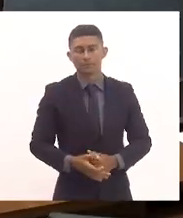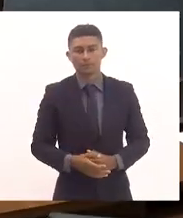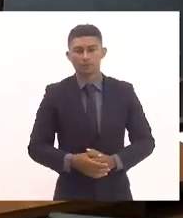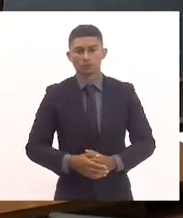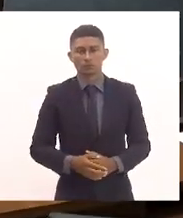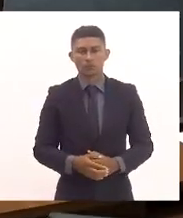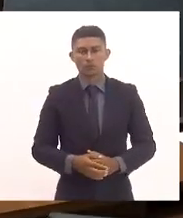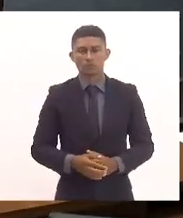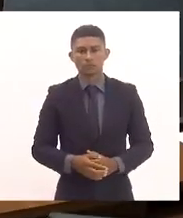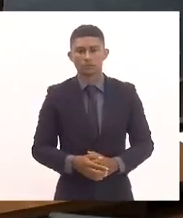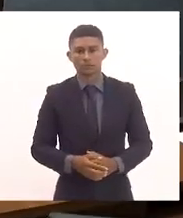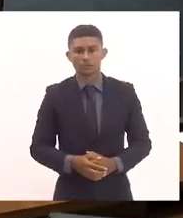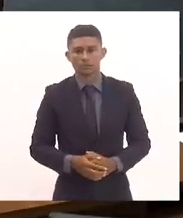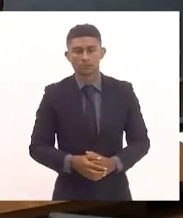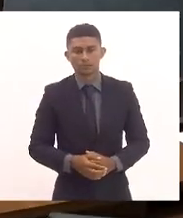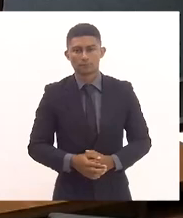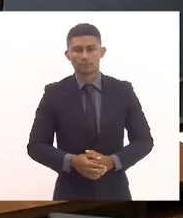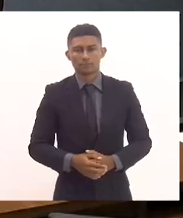Alô?